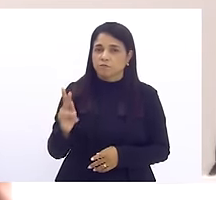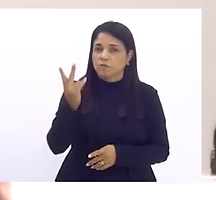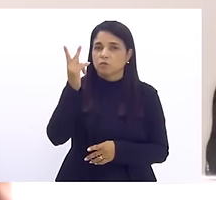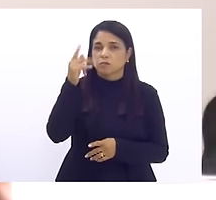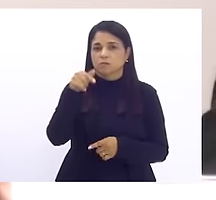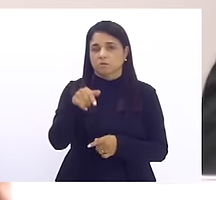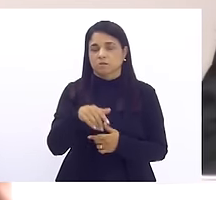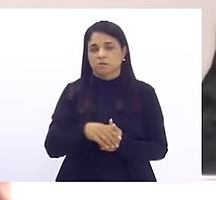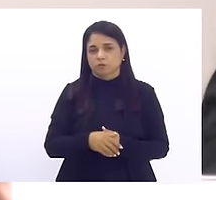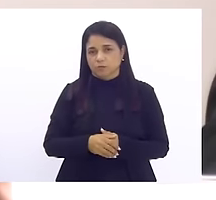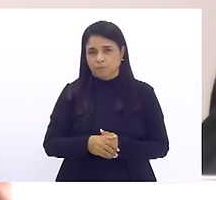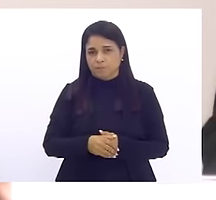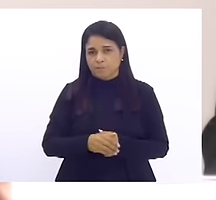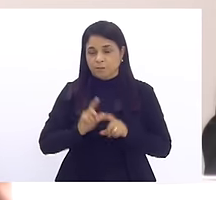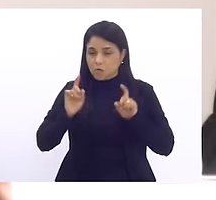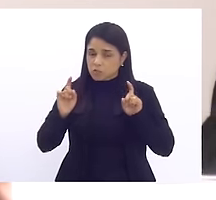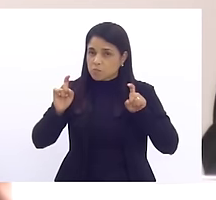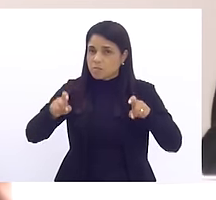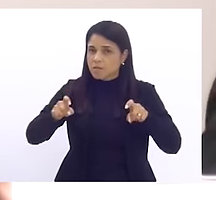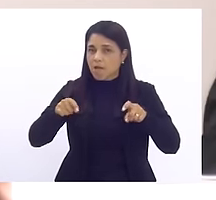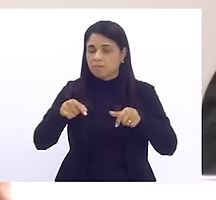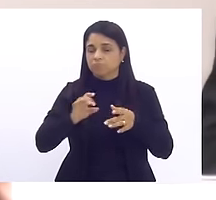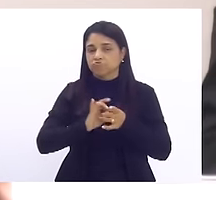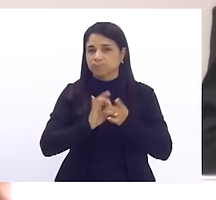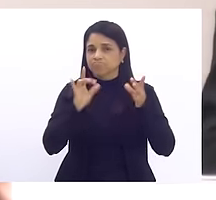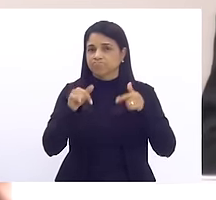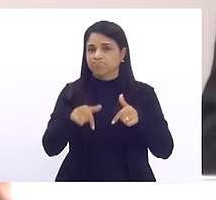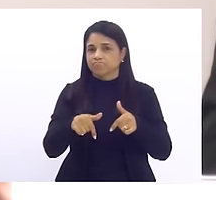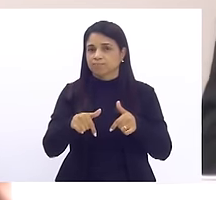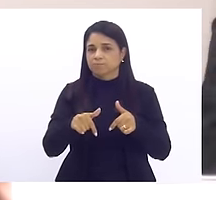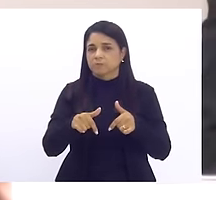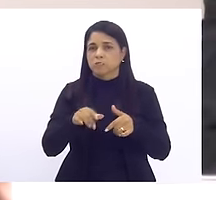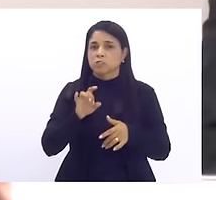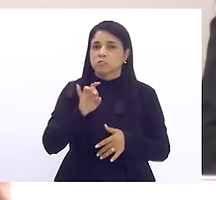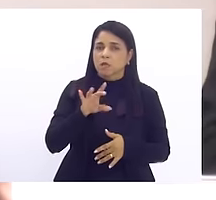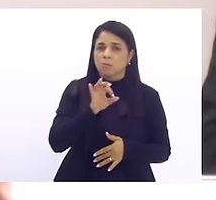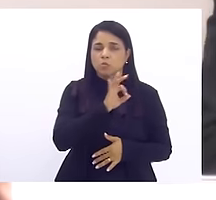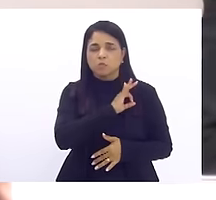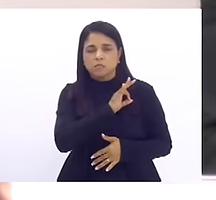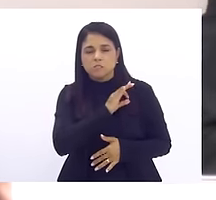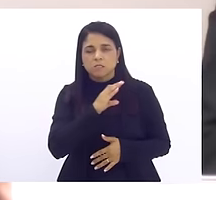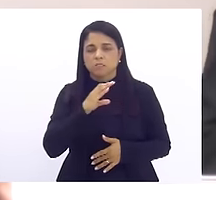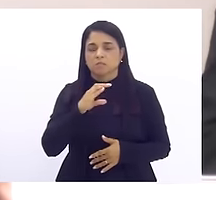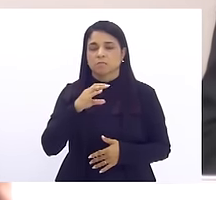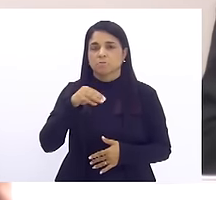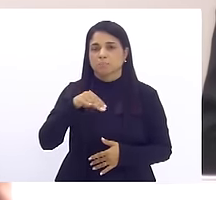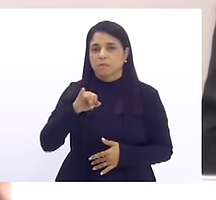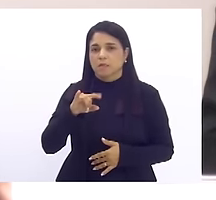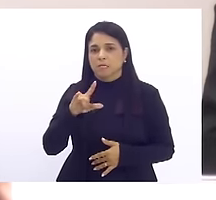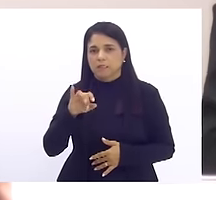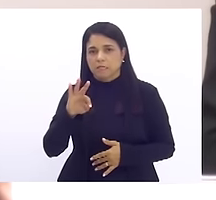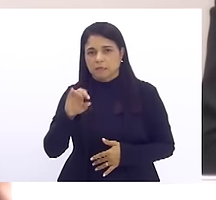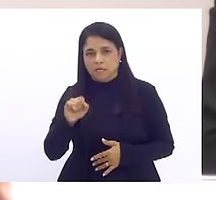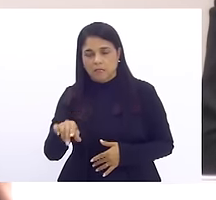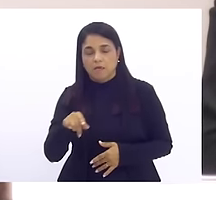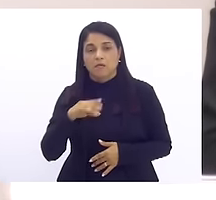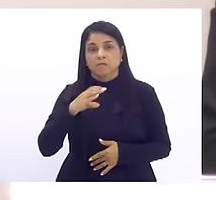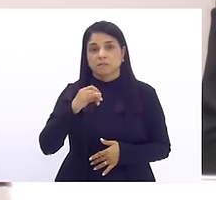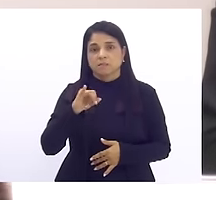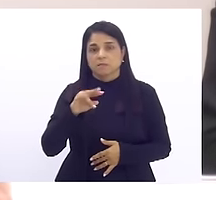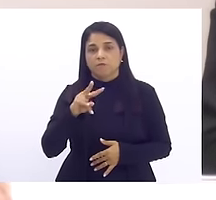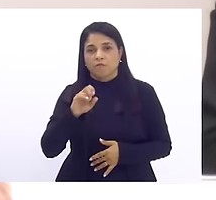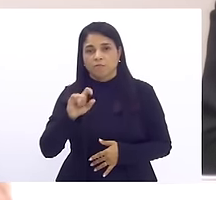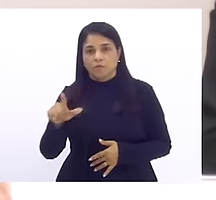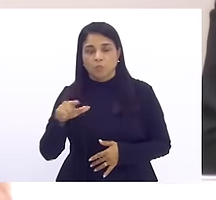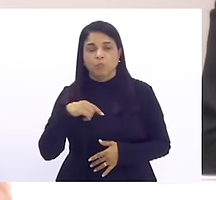Coronel e o nosso mandato está à disposição não só da Polícia Militar da Polícia Civil do degasio do CEAP justamente